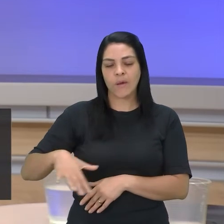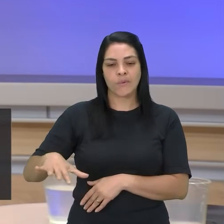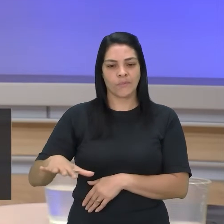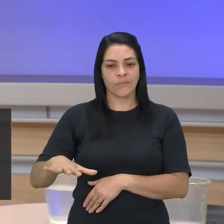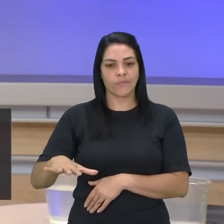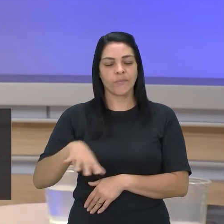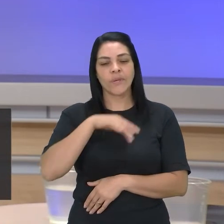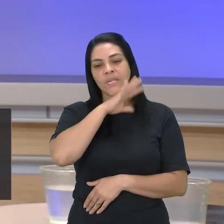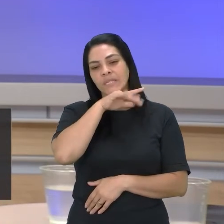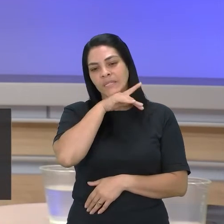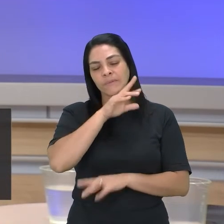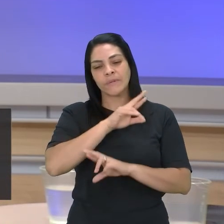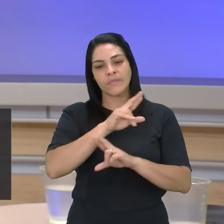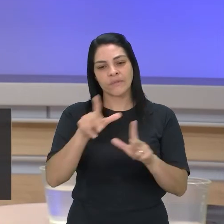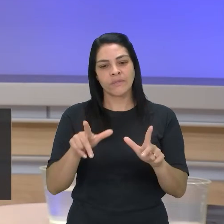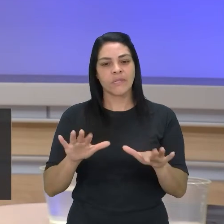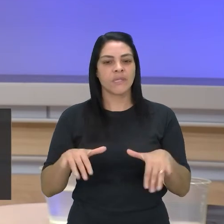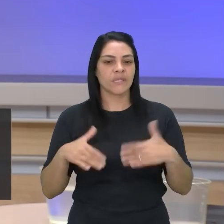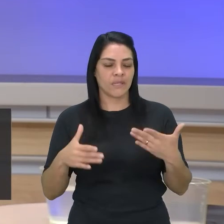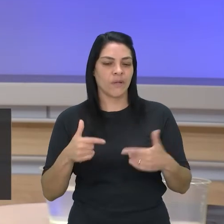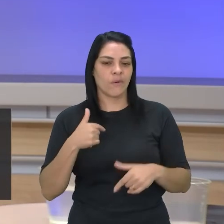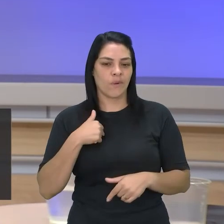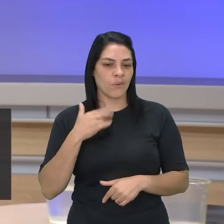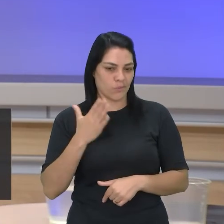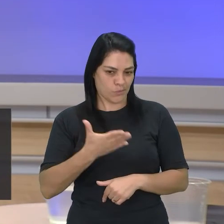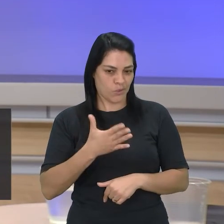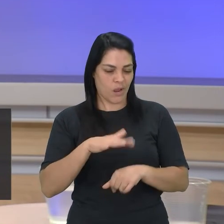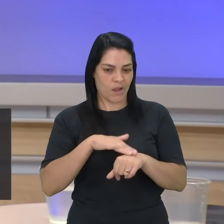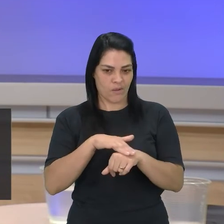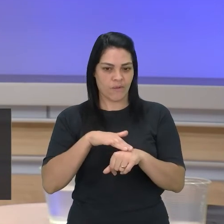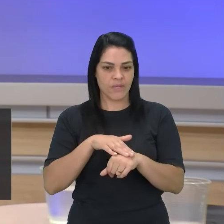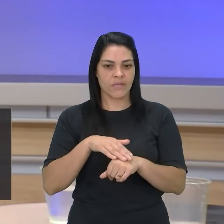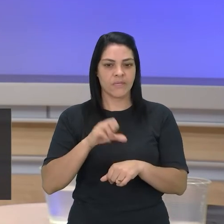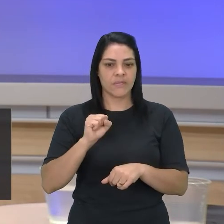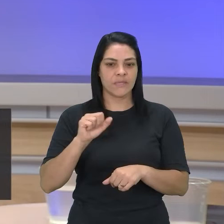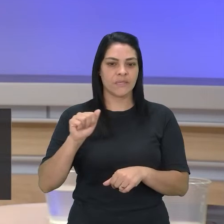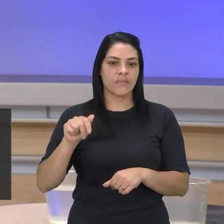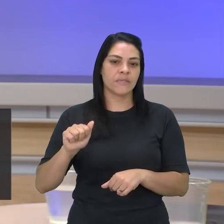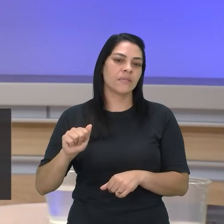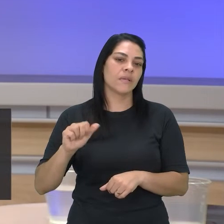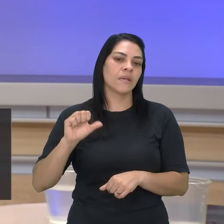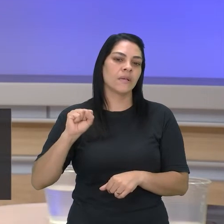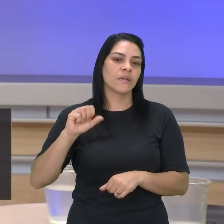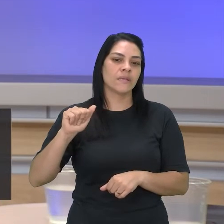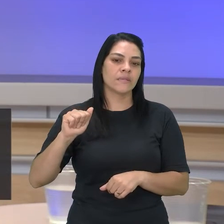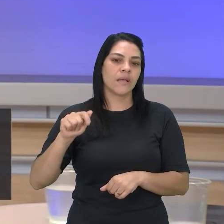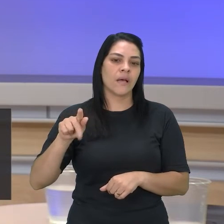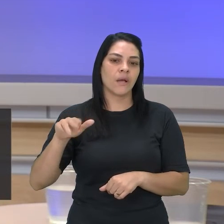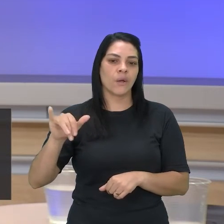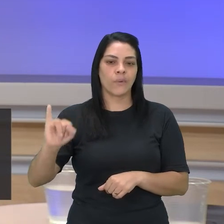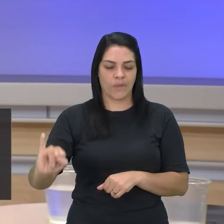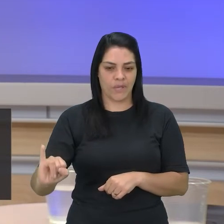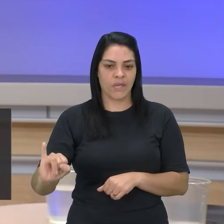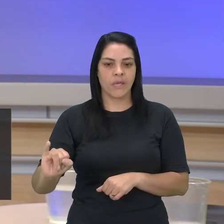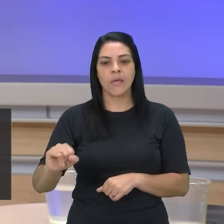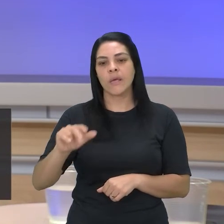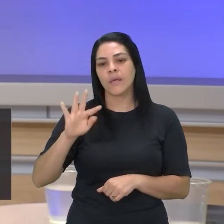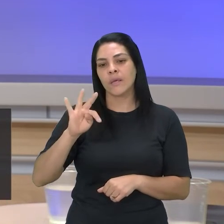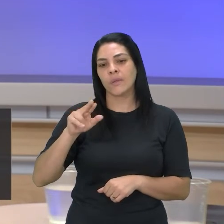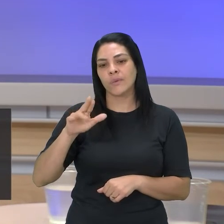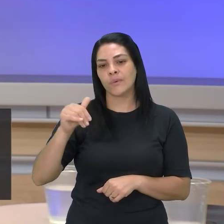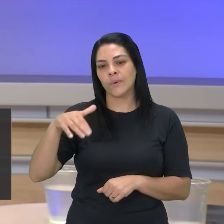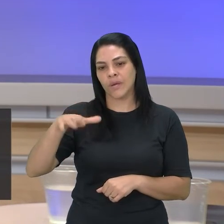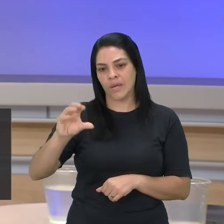E de animais diferentes, né? Então, eu comentei do sagui, né? O tucano, a gente viu no Céu